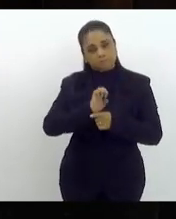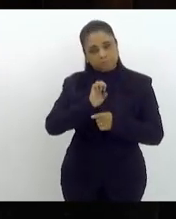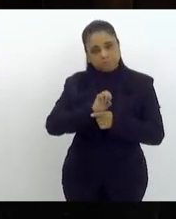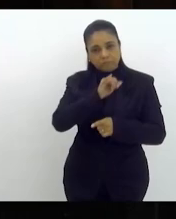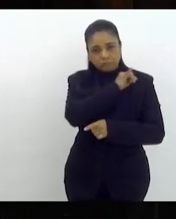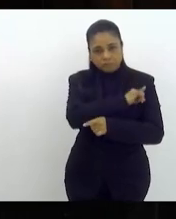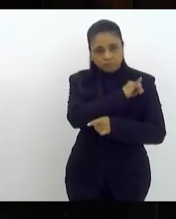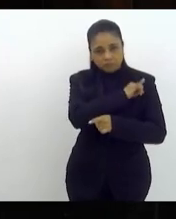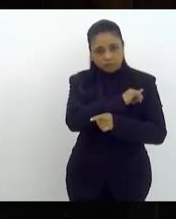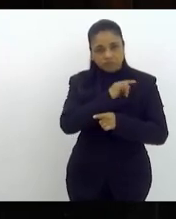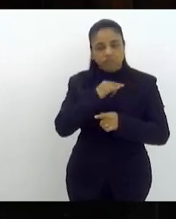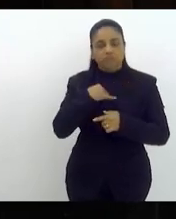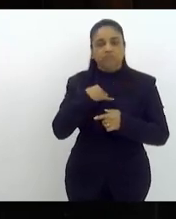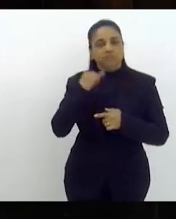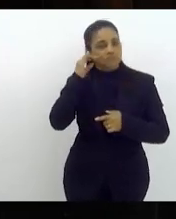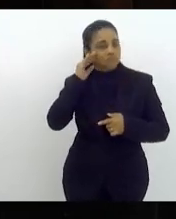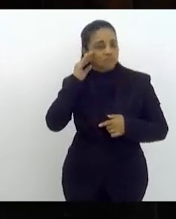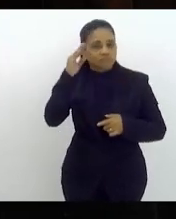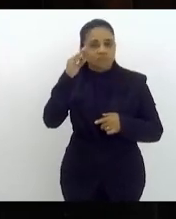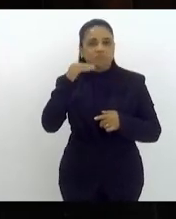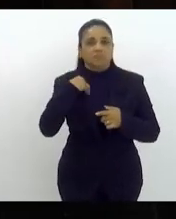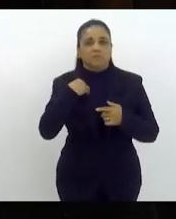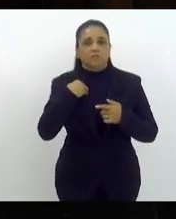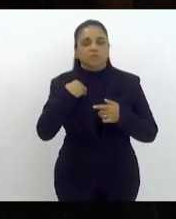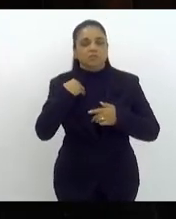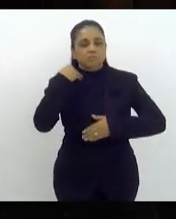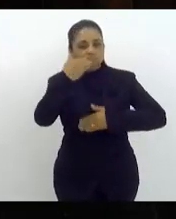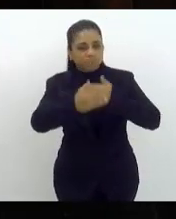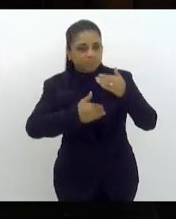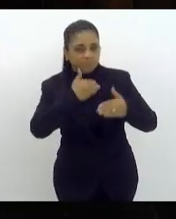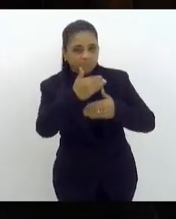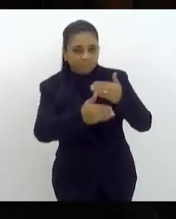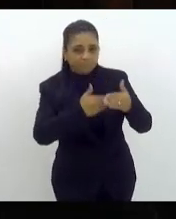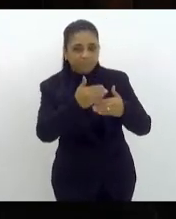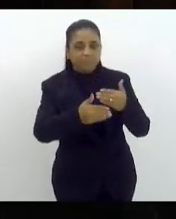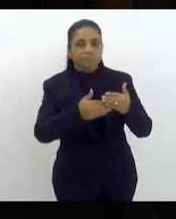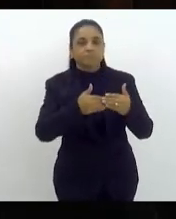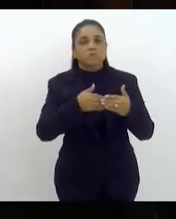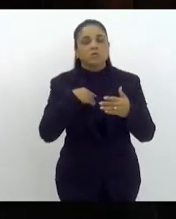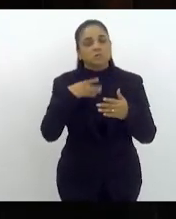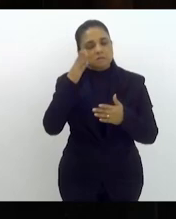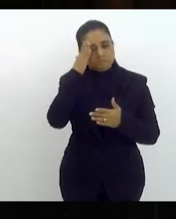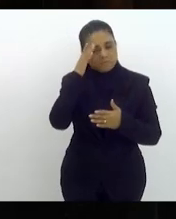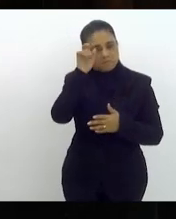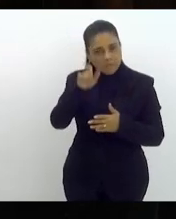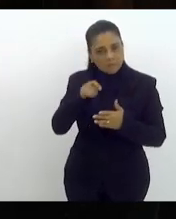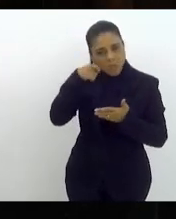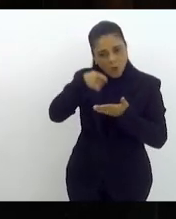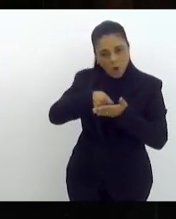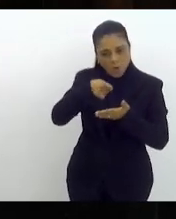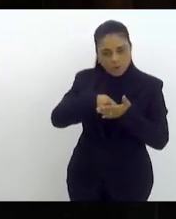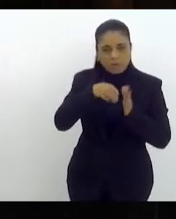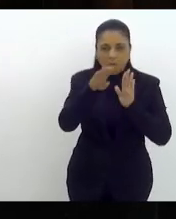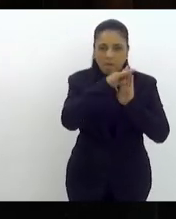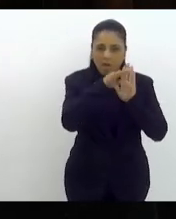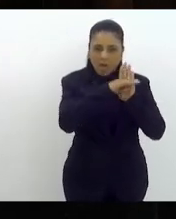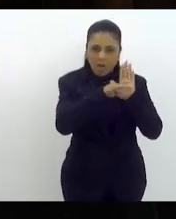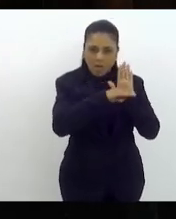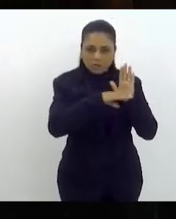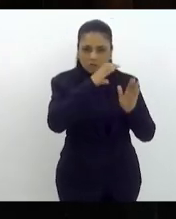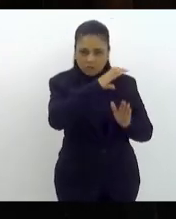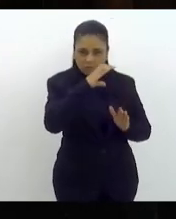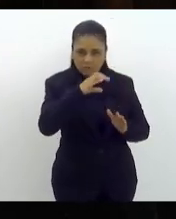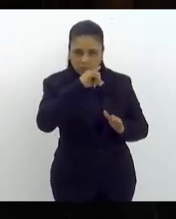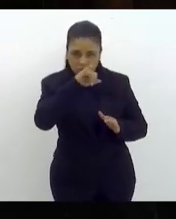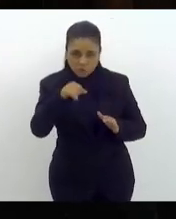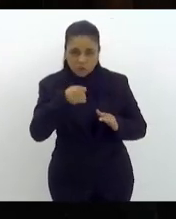então sei que uma excelência tem me cobrado muito isso e nós levaremos a pauta da ccj a realização de uma audiência